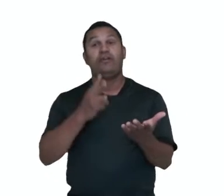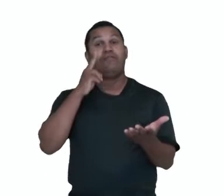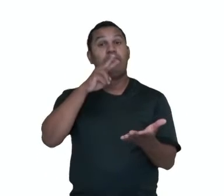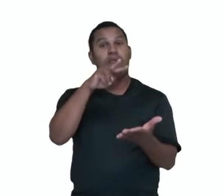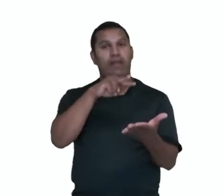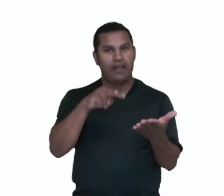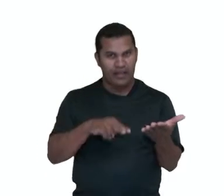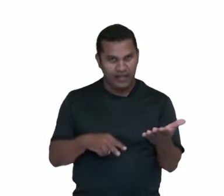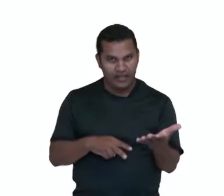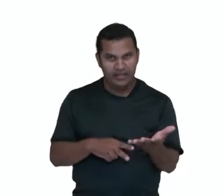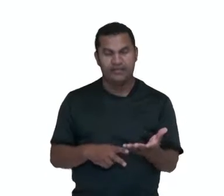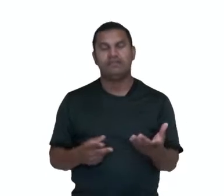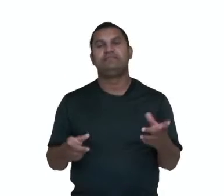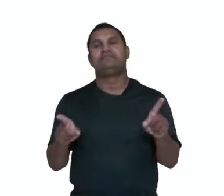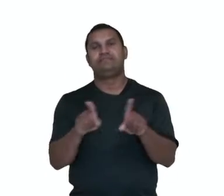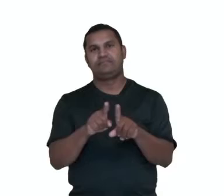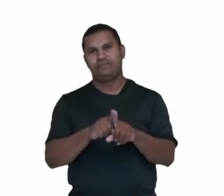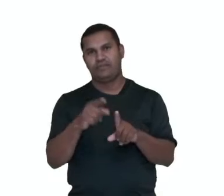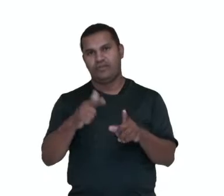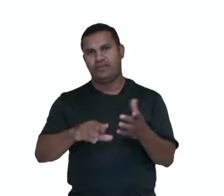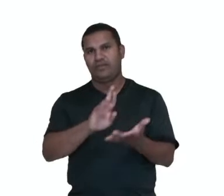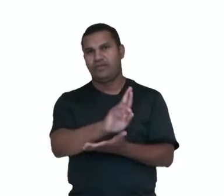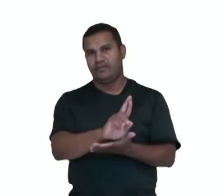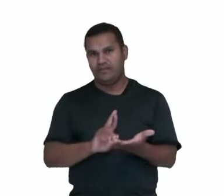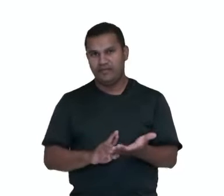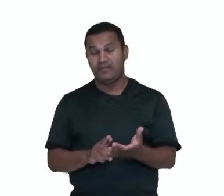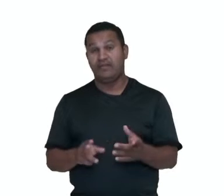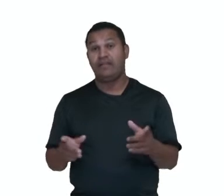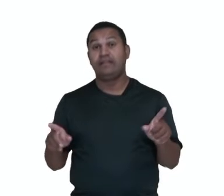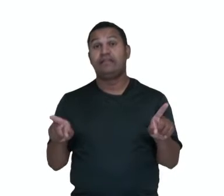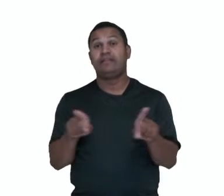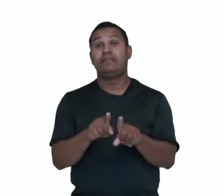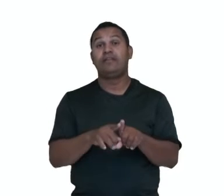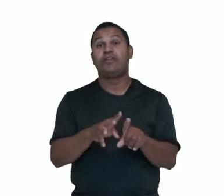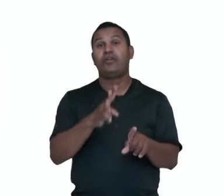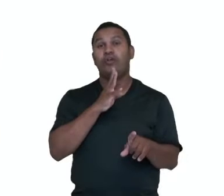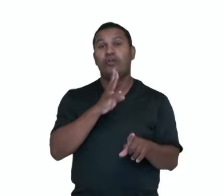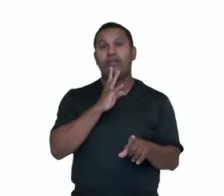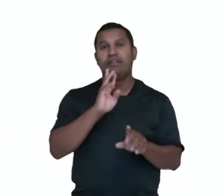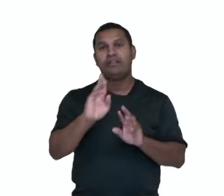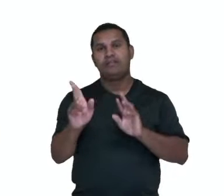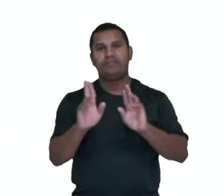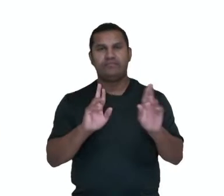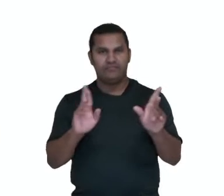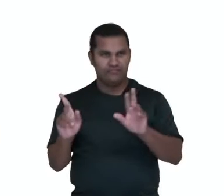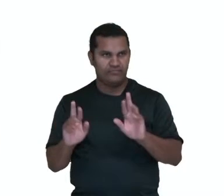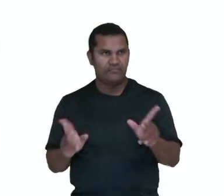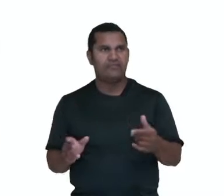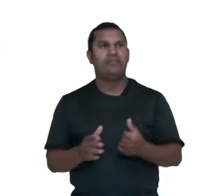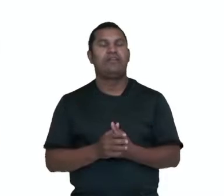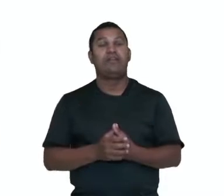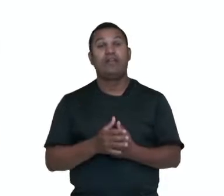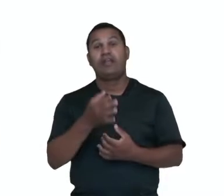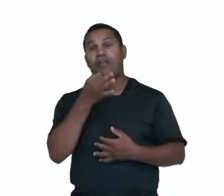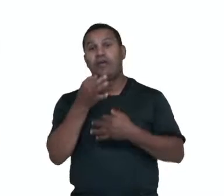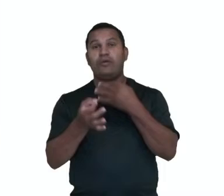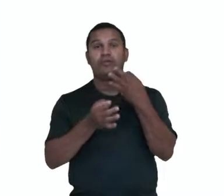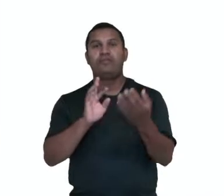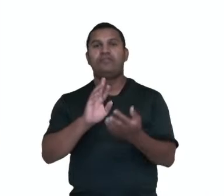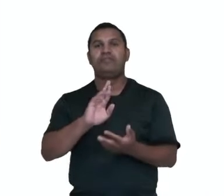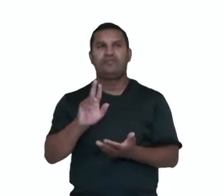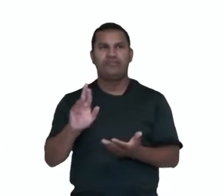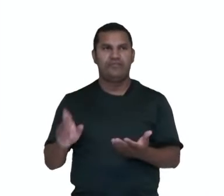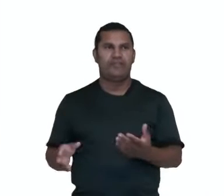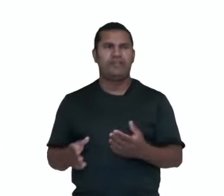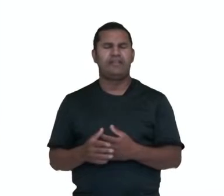conhecer a estrutura desse gênero textual, distinguir um fato da opinião relativa a esse texto. Imagine o lançamento de